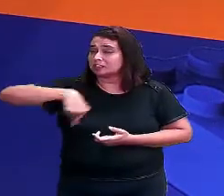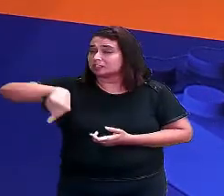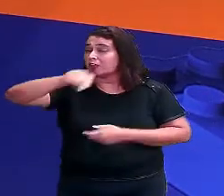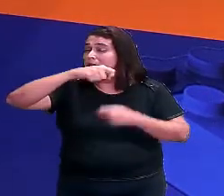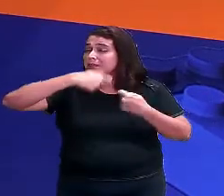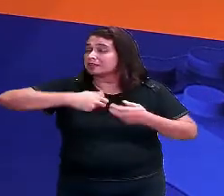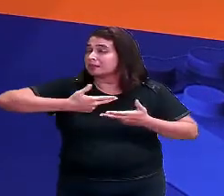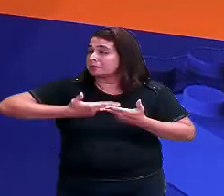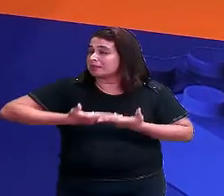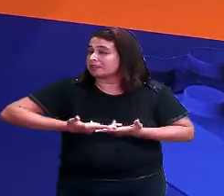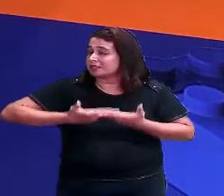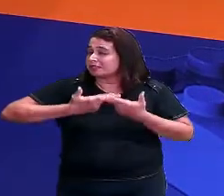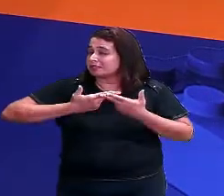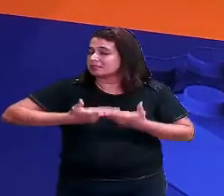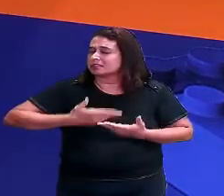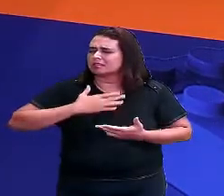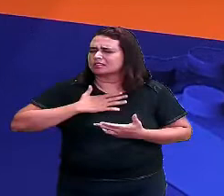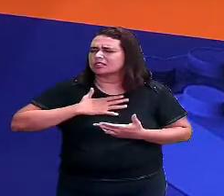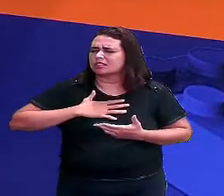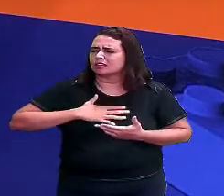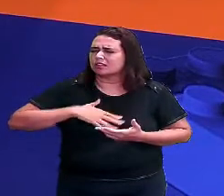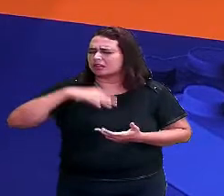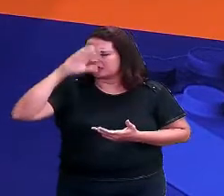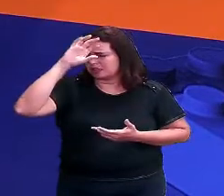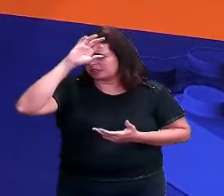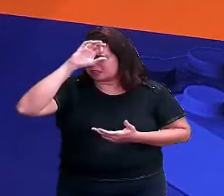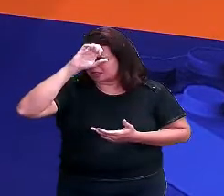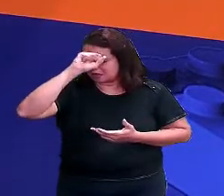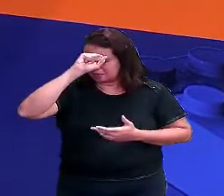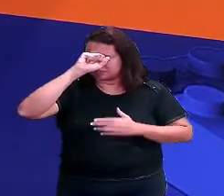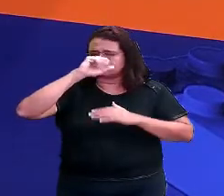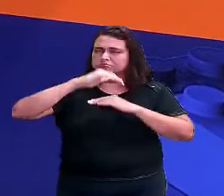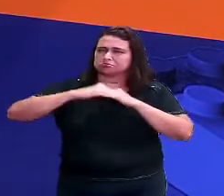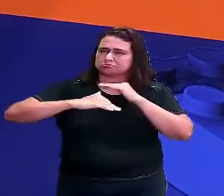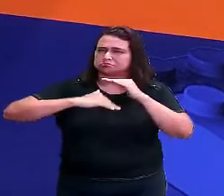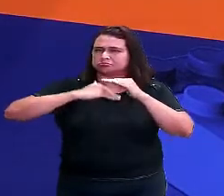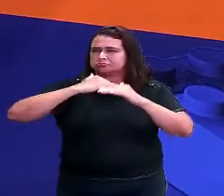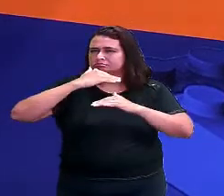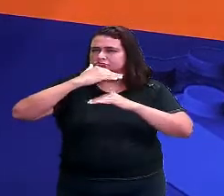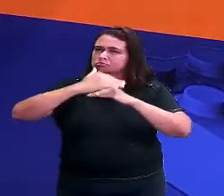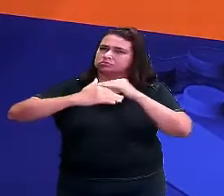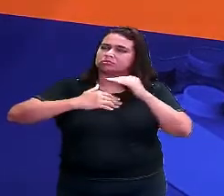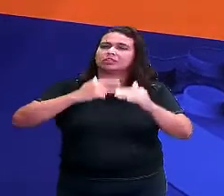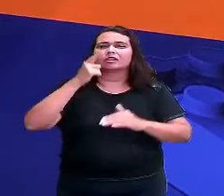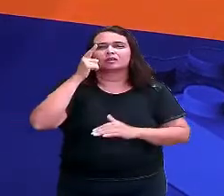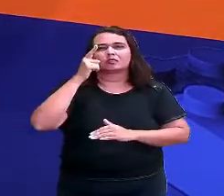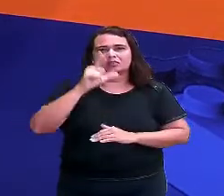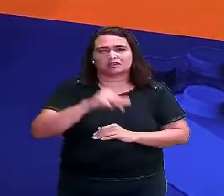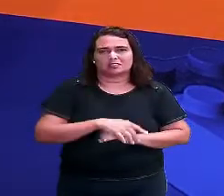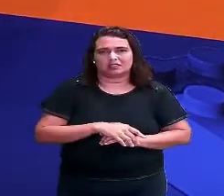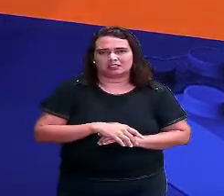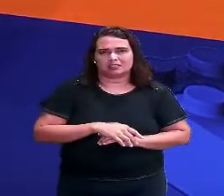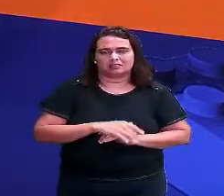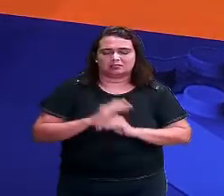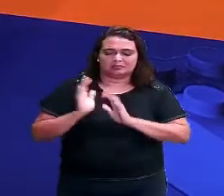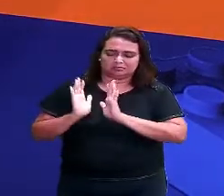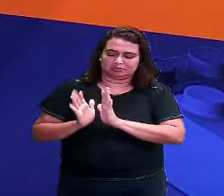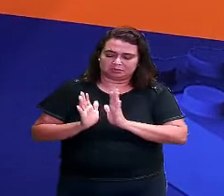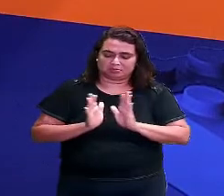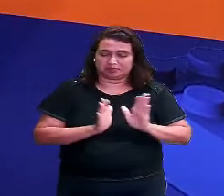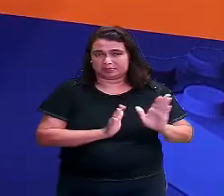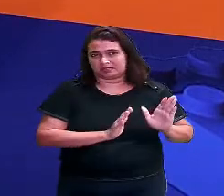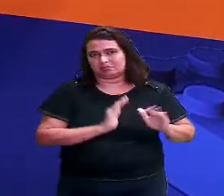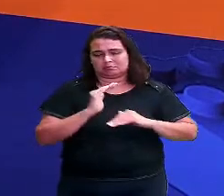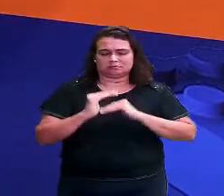enquanto esperamos o resultado, que possamos aprender com o processo, com cada fase